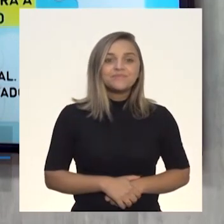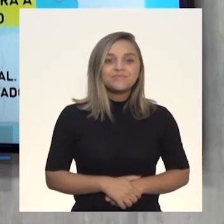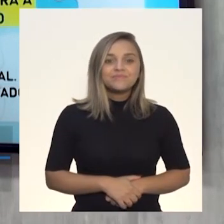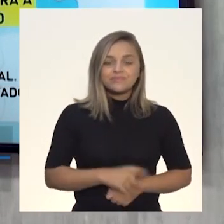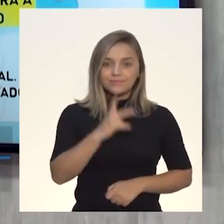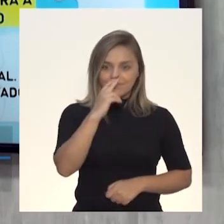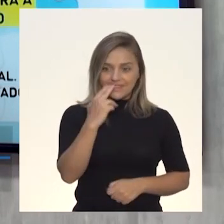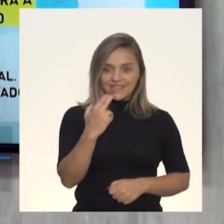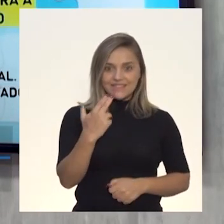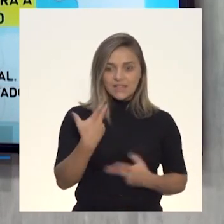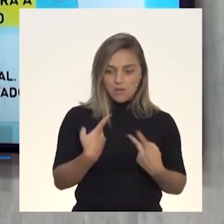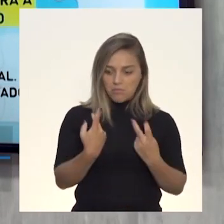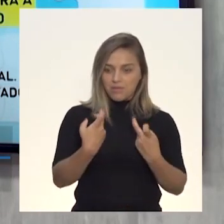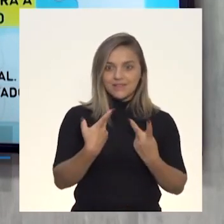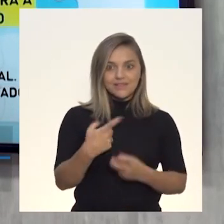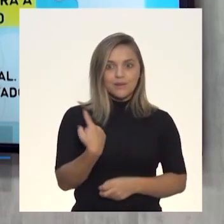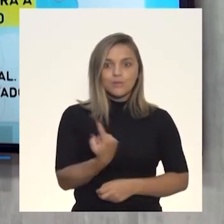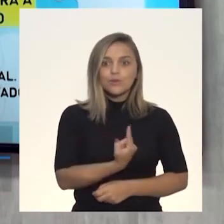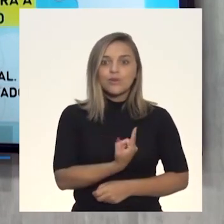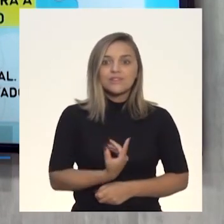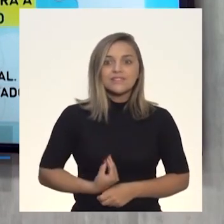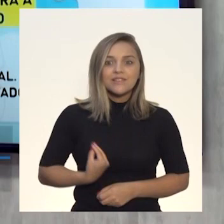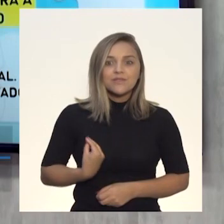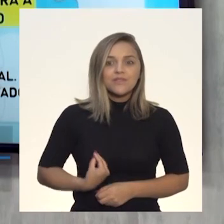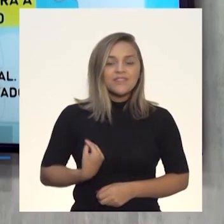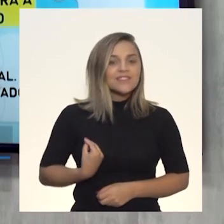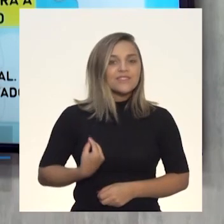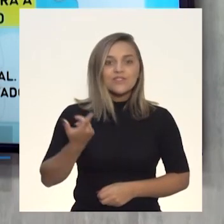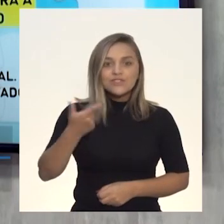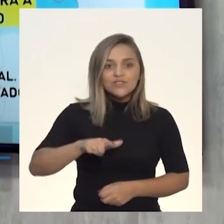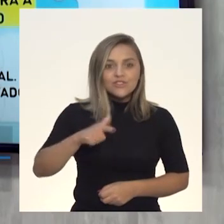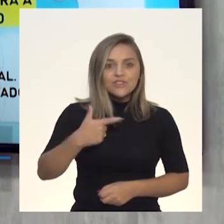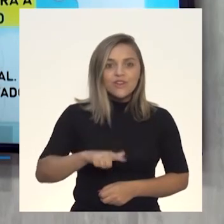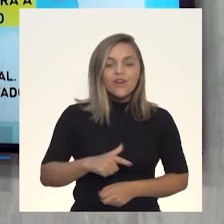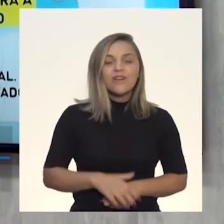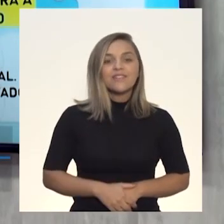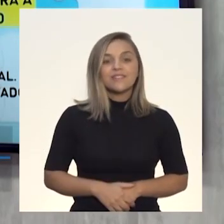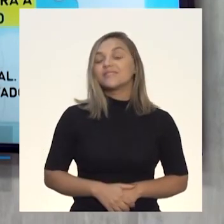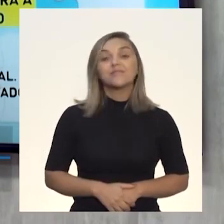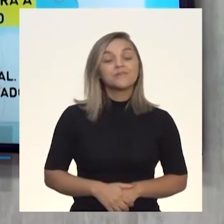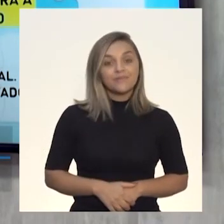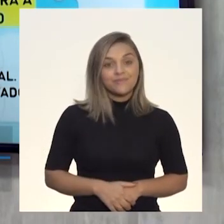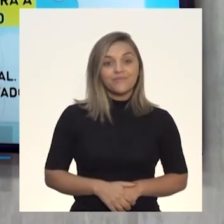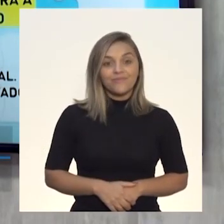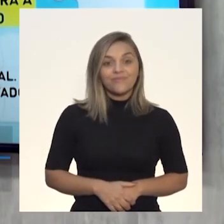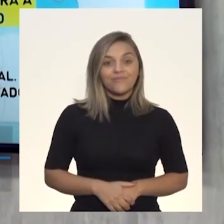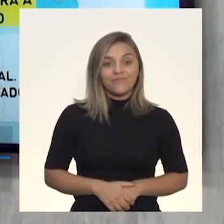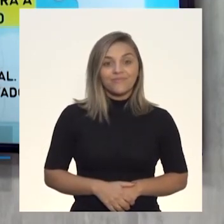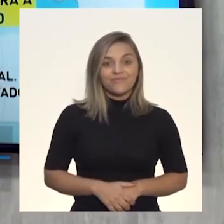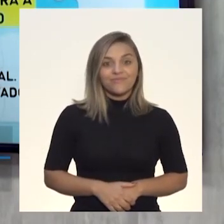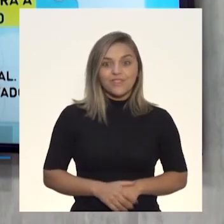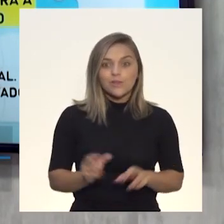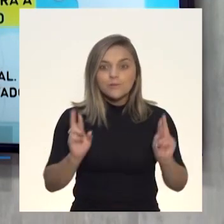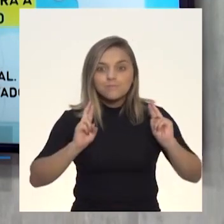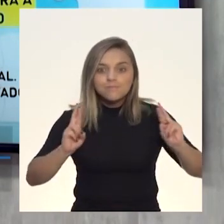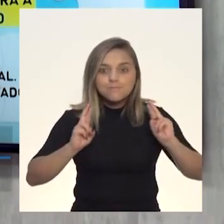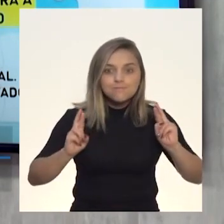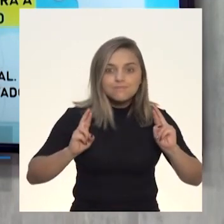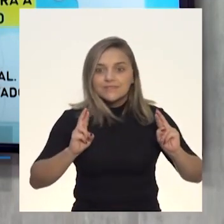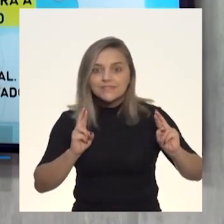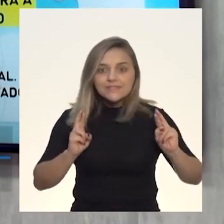o que acontece com a gente. Quantas vezes a gente assiste a um filme e a gente torce não é pro mocinho. Não é pro mocinho que a gente